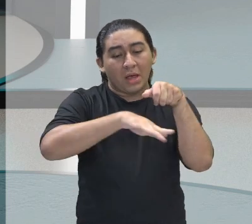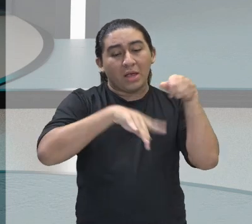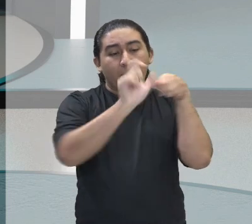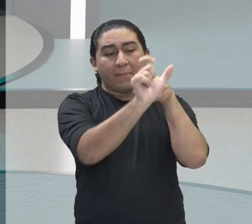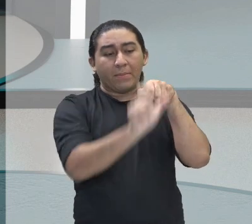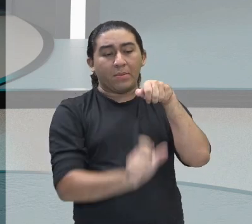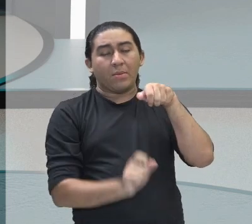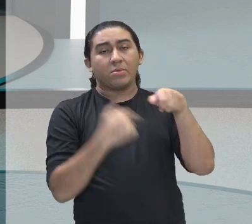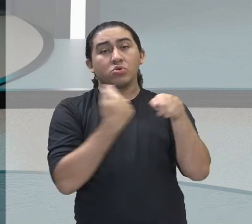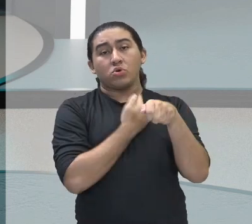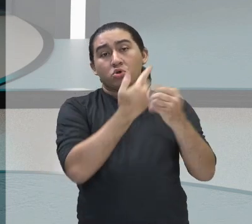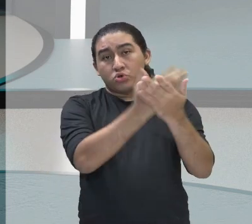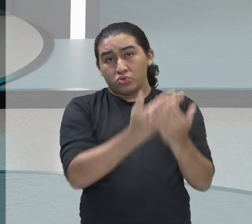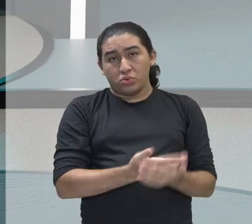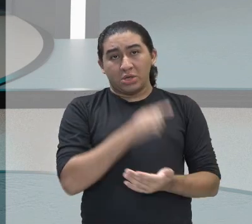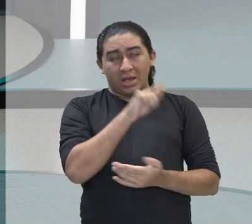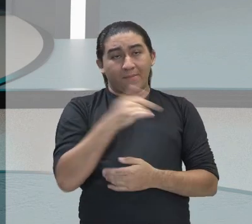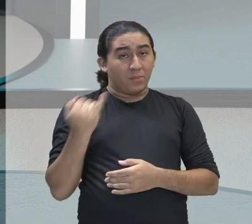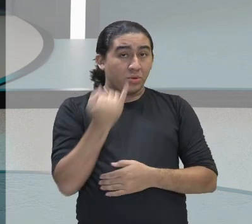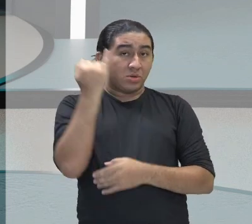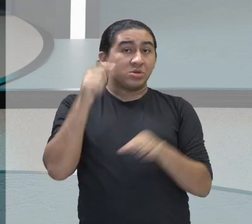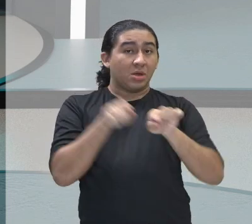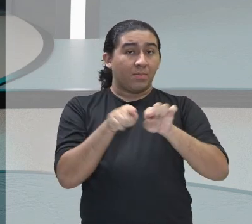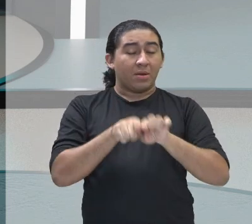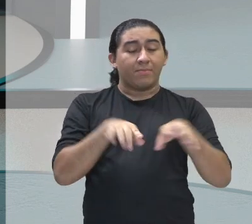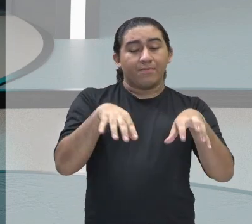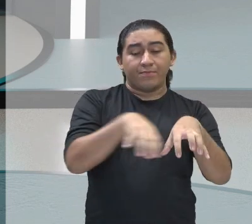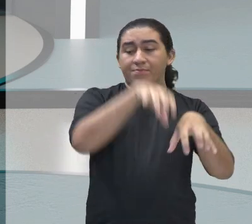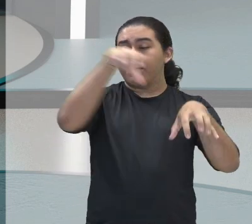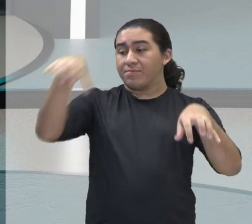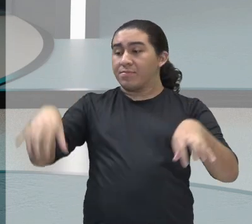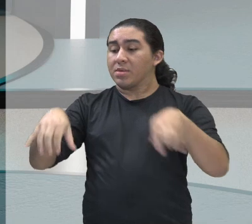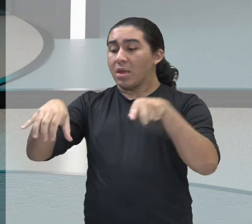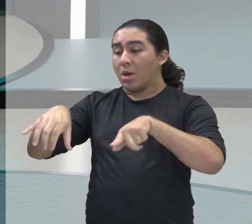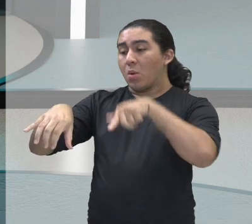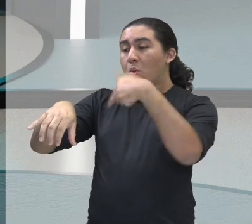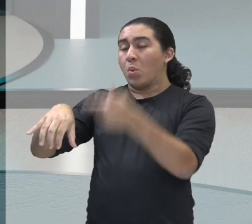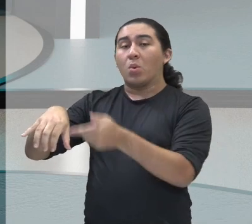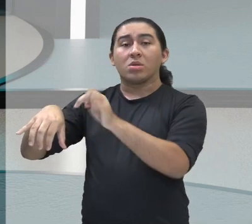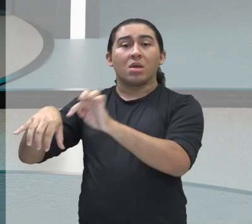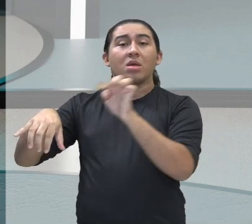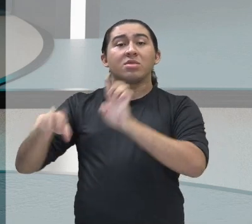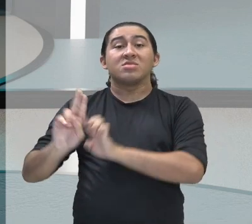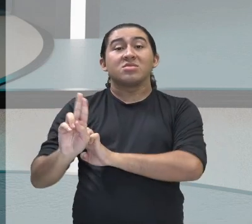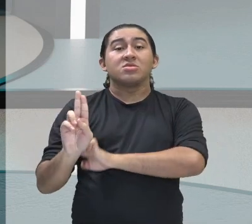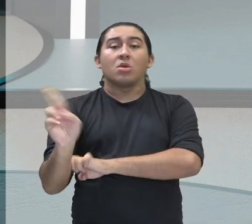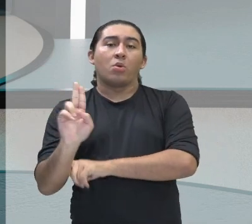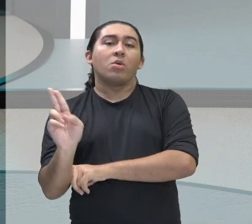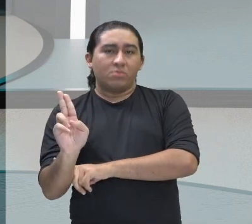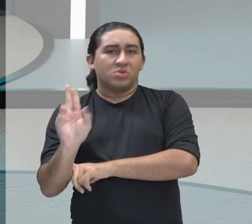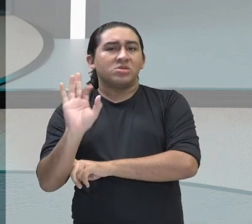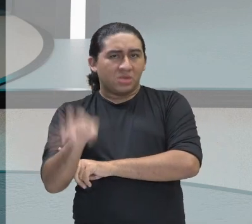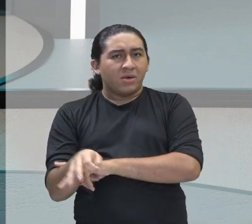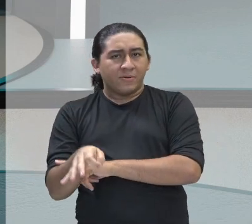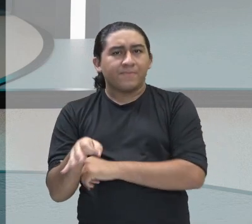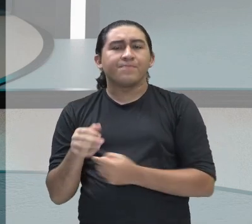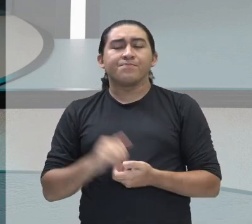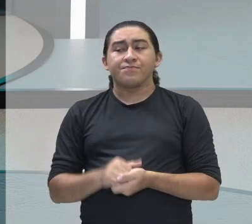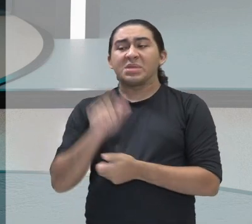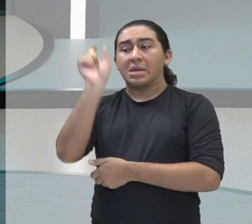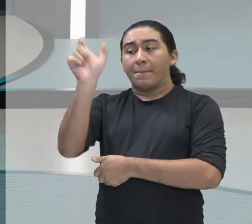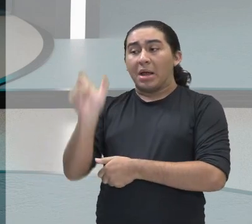com eles, porque eles são extremamente importantes. E aí, todas as outras nós consideramos nomes, tá?